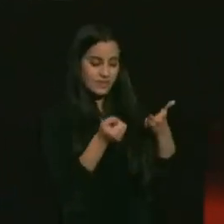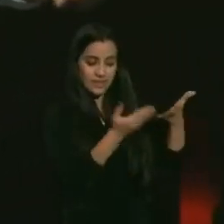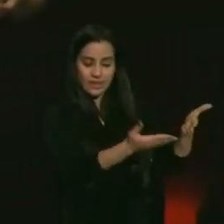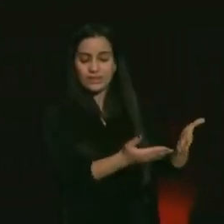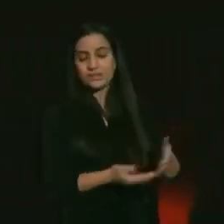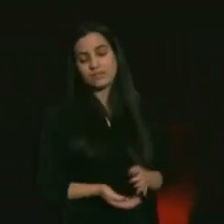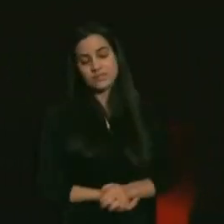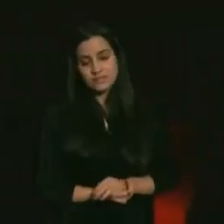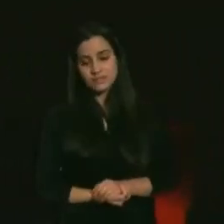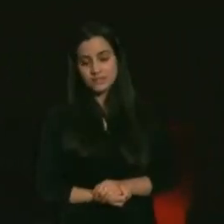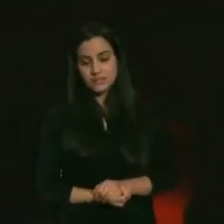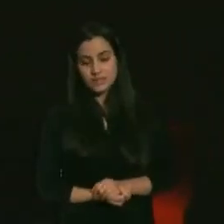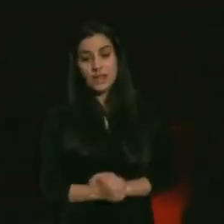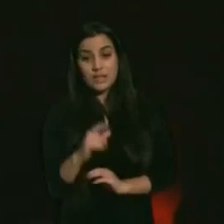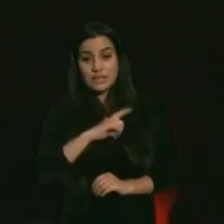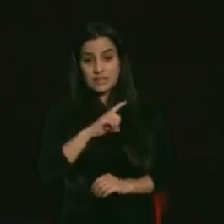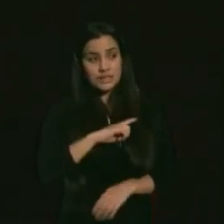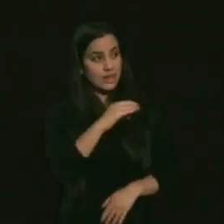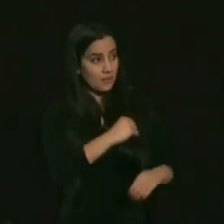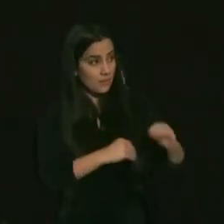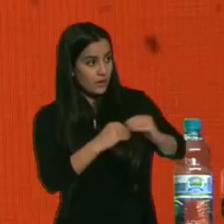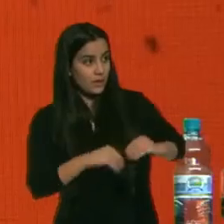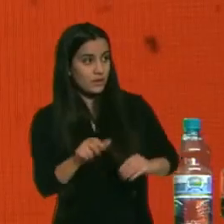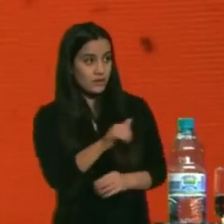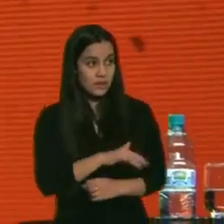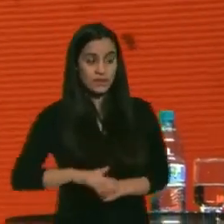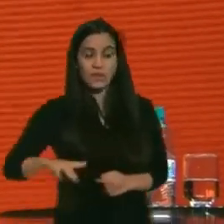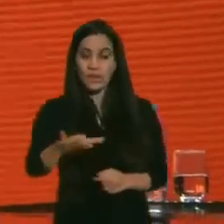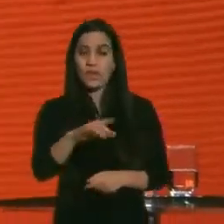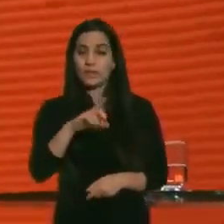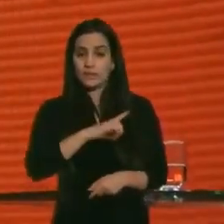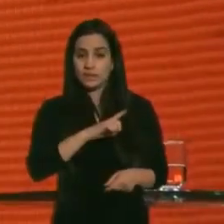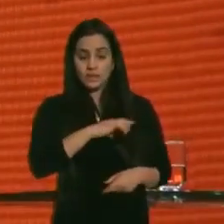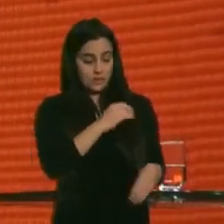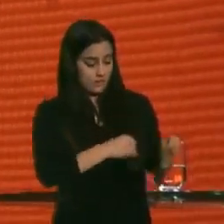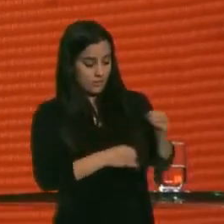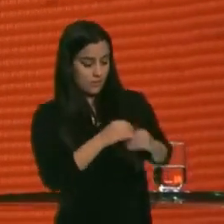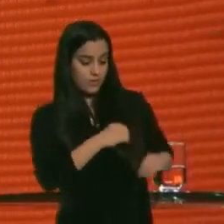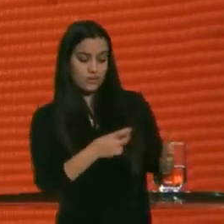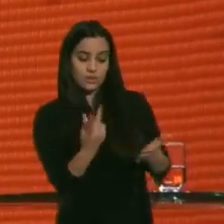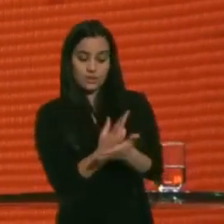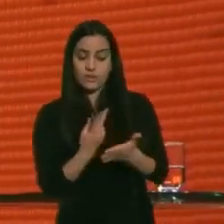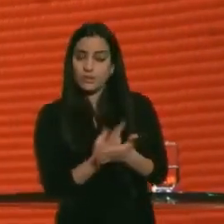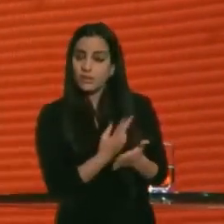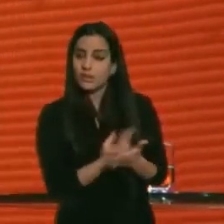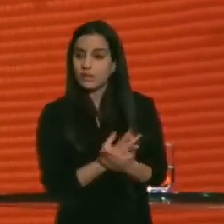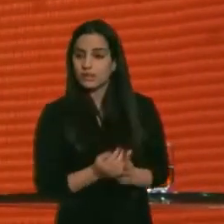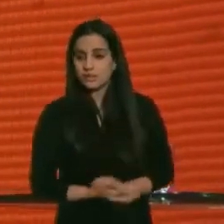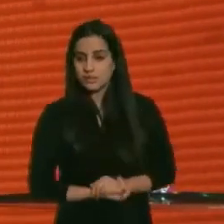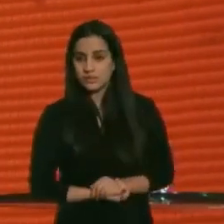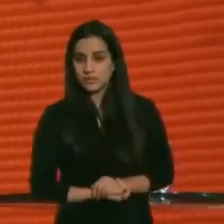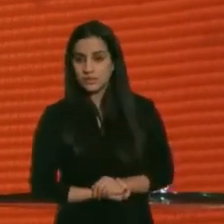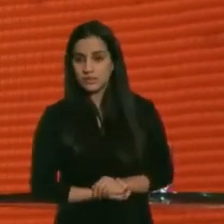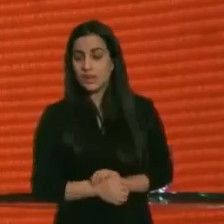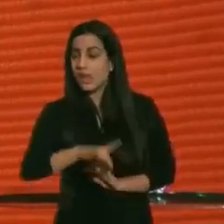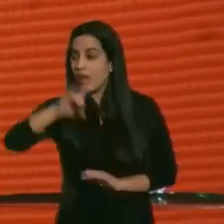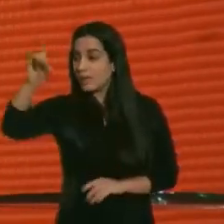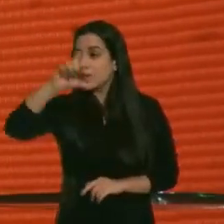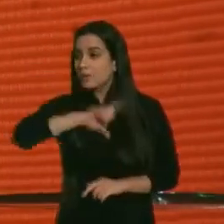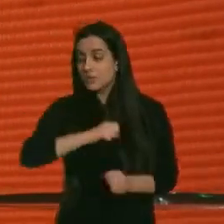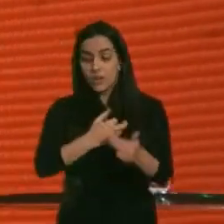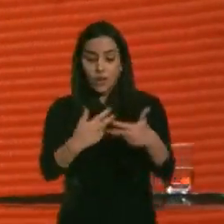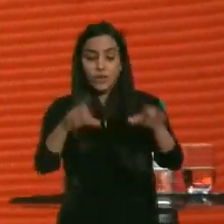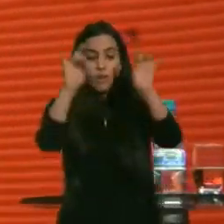esses. Existem pecadores neste lugar, existem pessoas falhas. A mesa está posta,